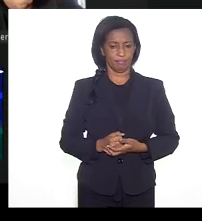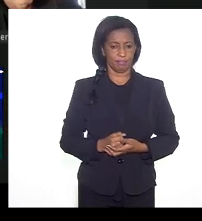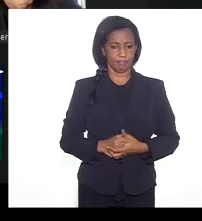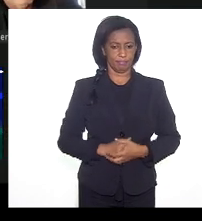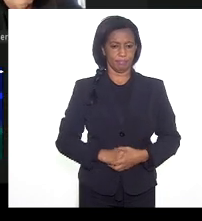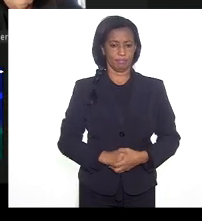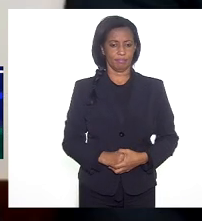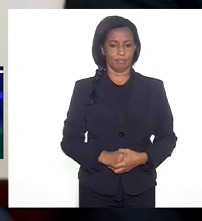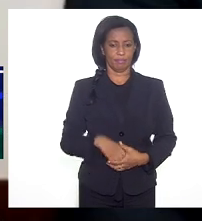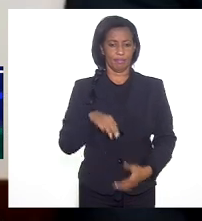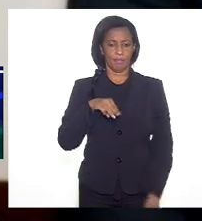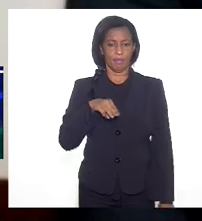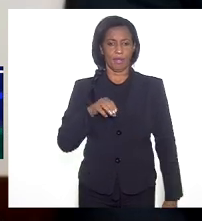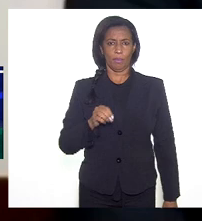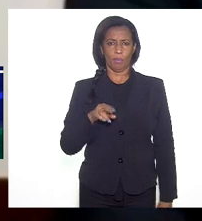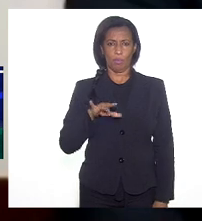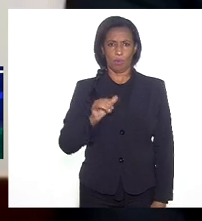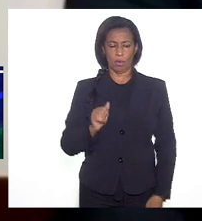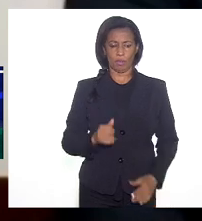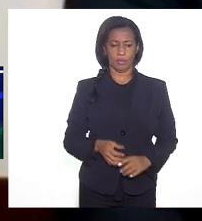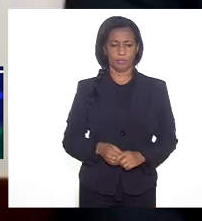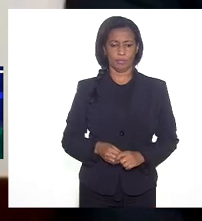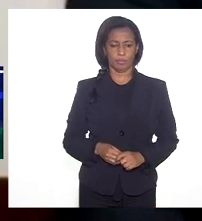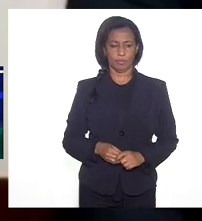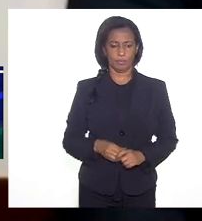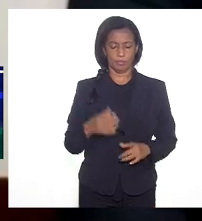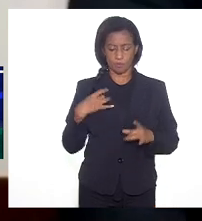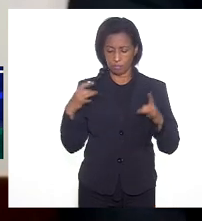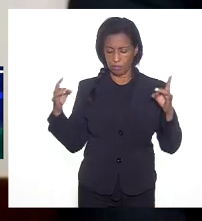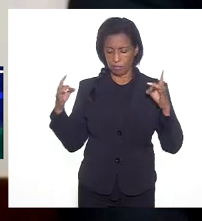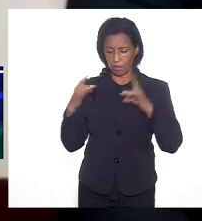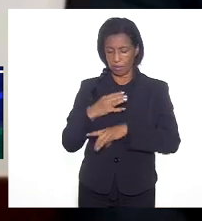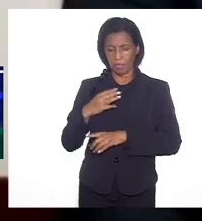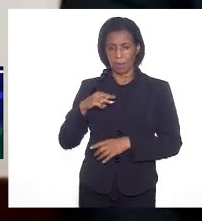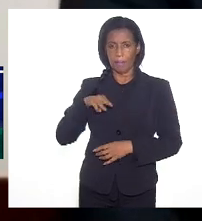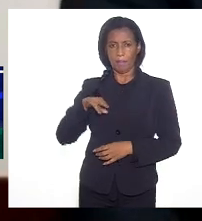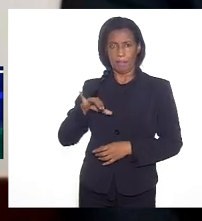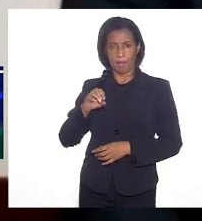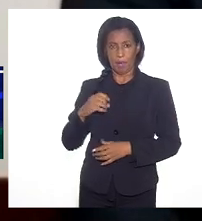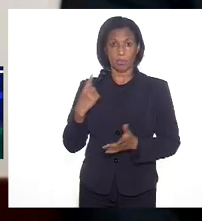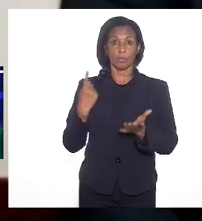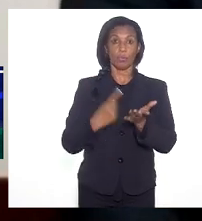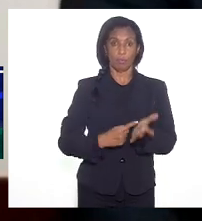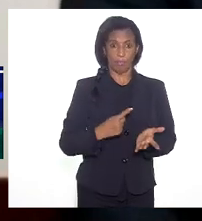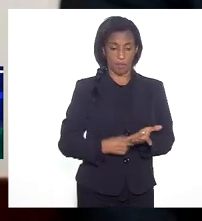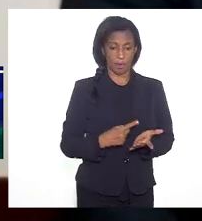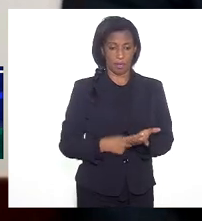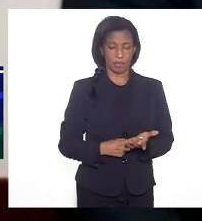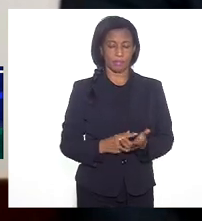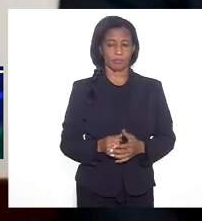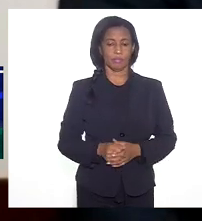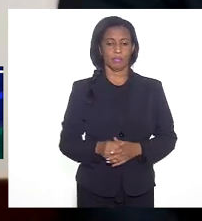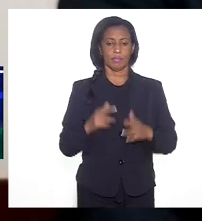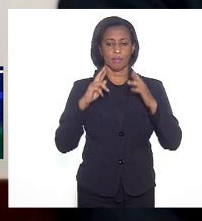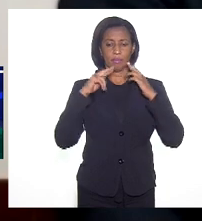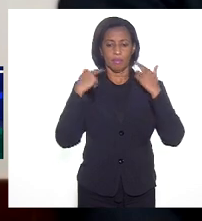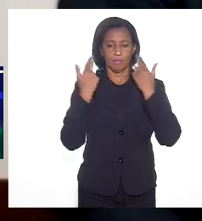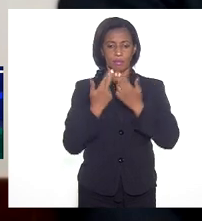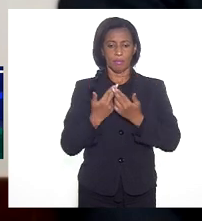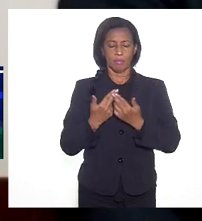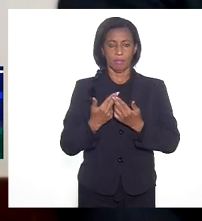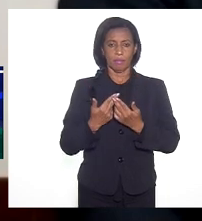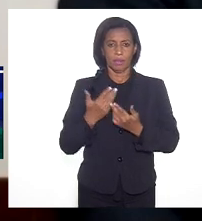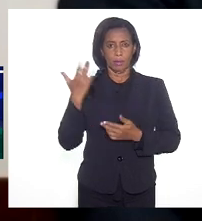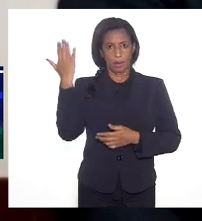deputada Mônica eu acabei de falar com o deputado Márcio nós vamos marcar a reunião com a presença